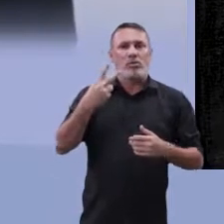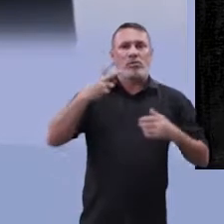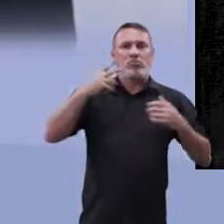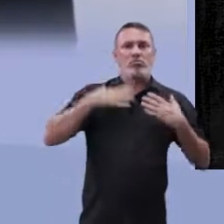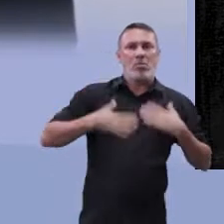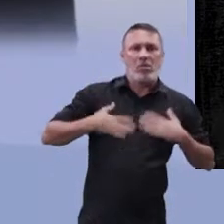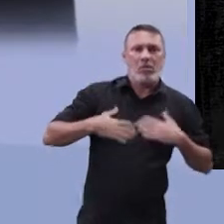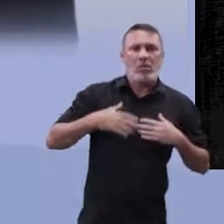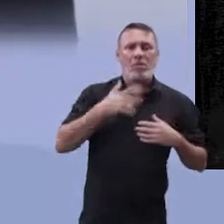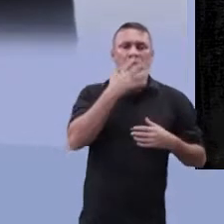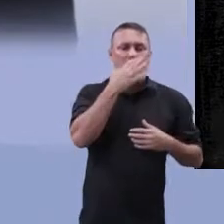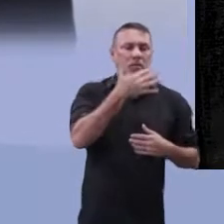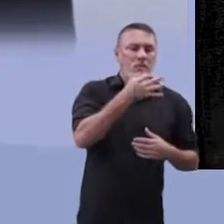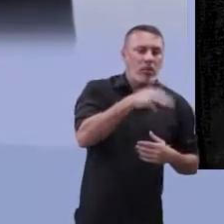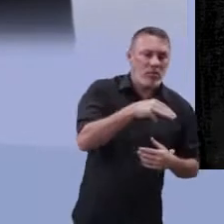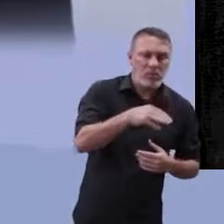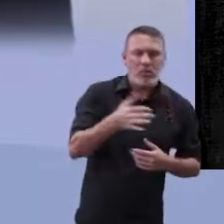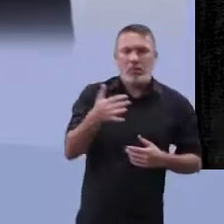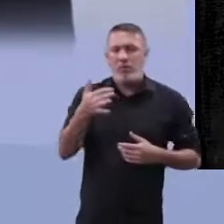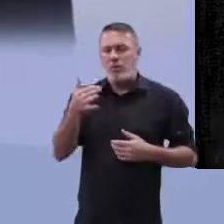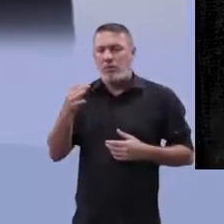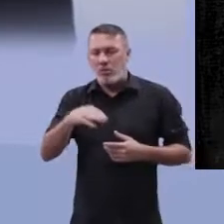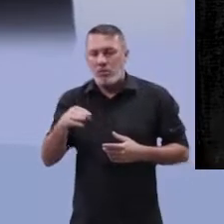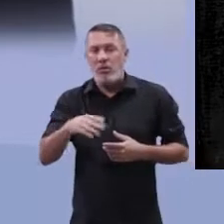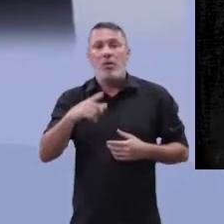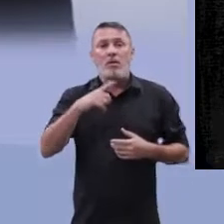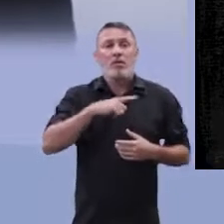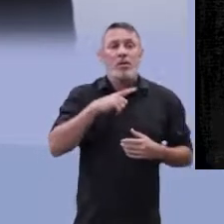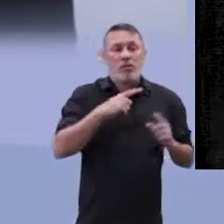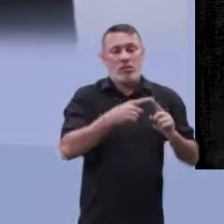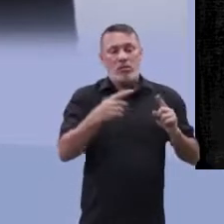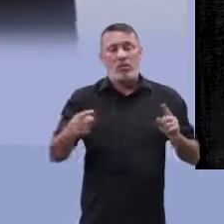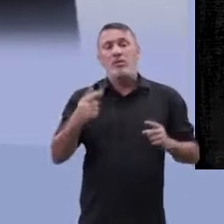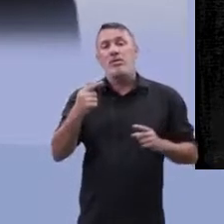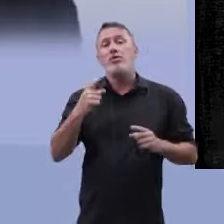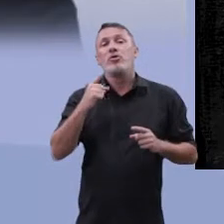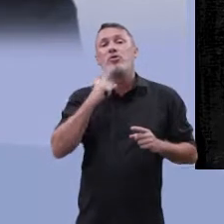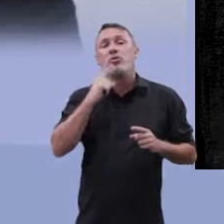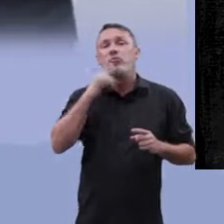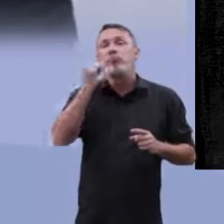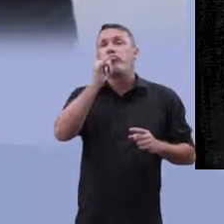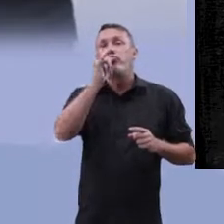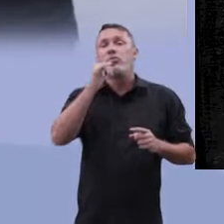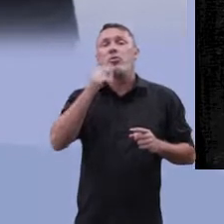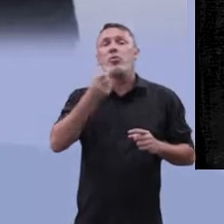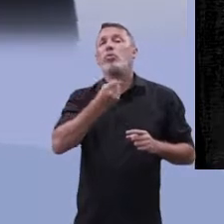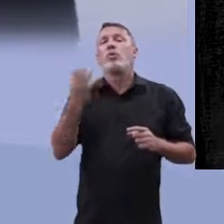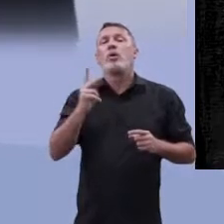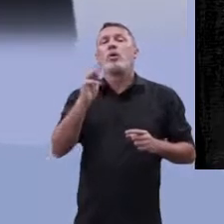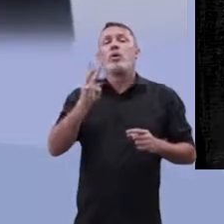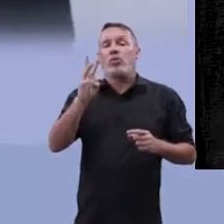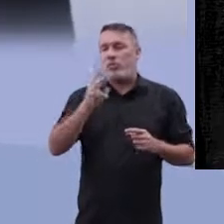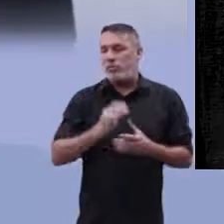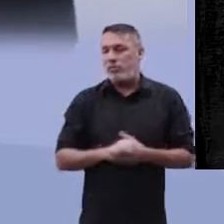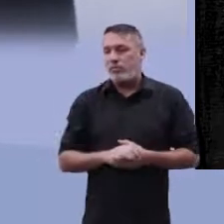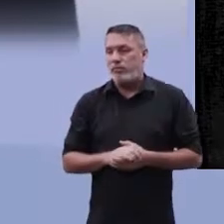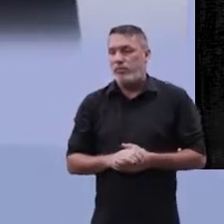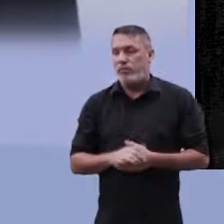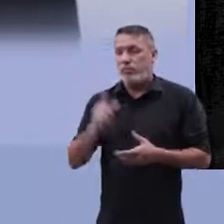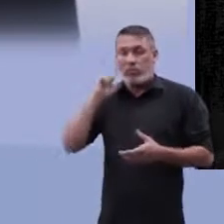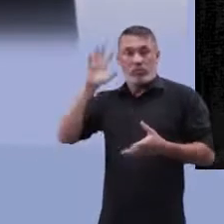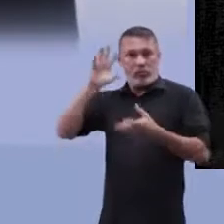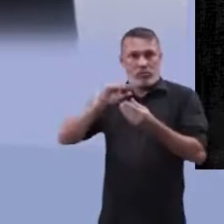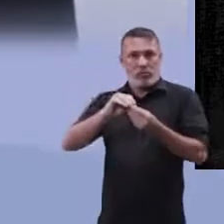2 banhos diariamente, de 10 minutos cada, consumirá em 7 dias quantos quilowatts? Vamos